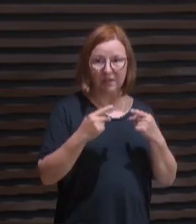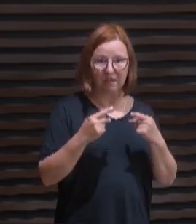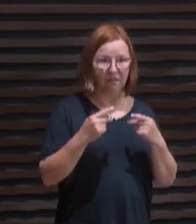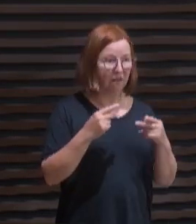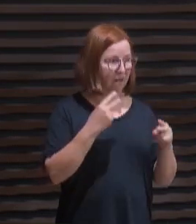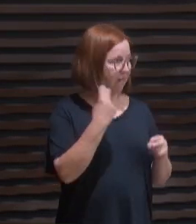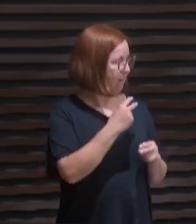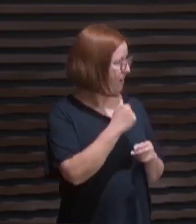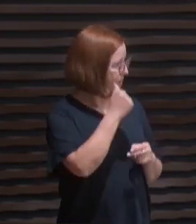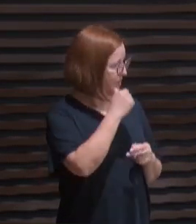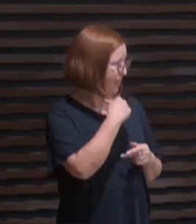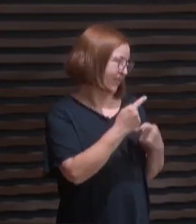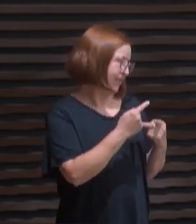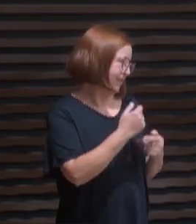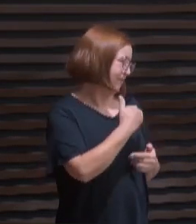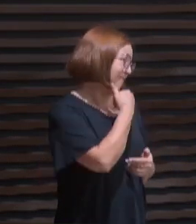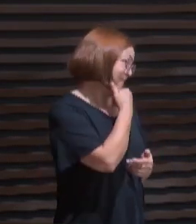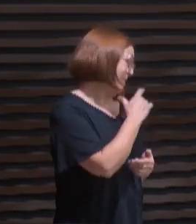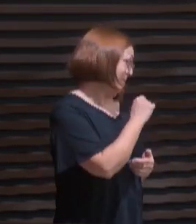você me perdoa por tudo que eu já lhe fiz?